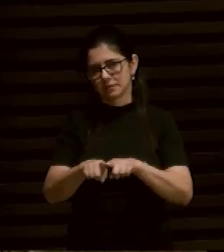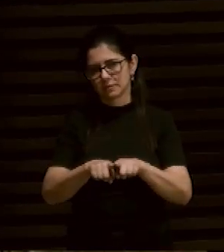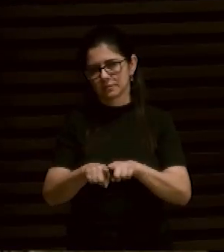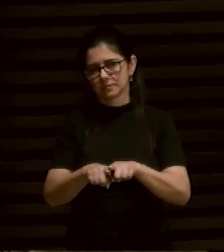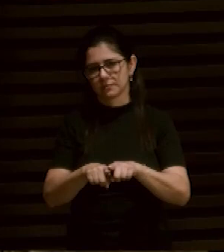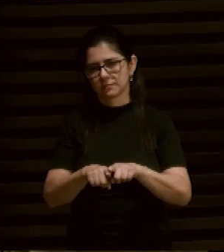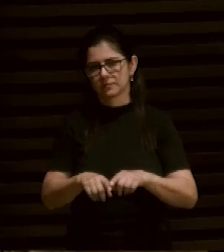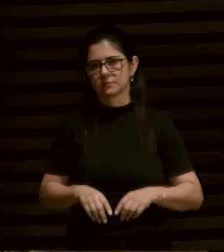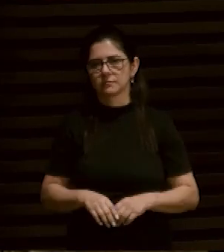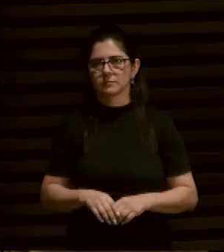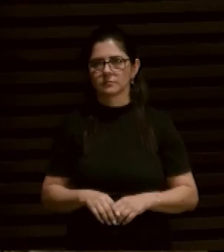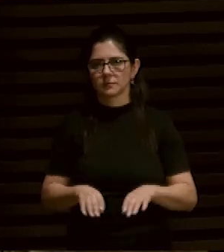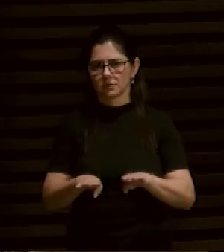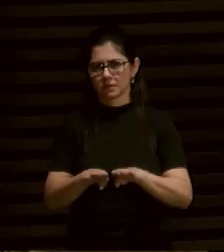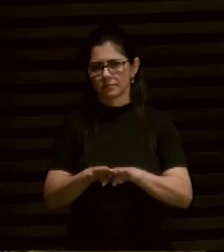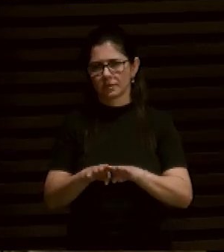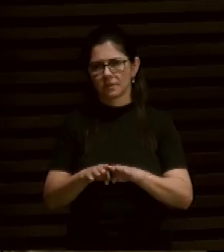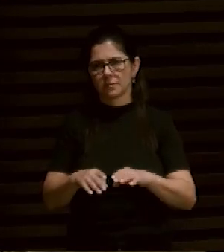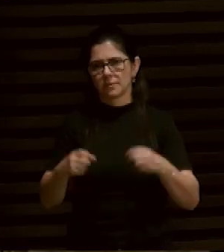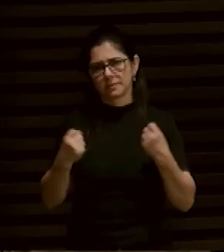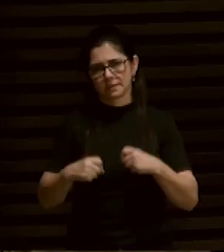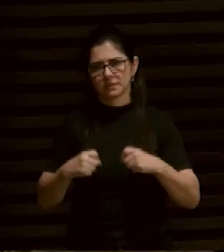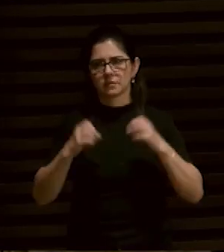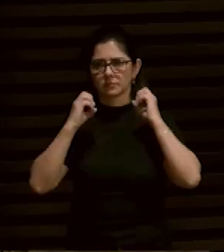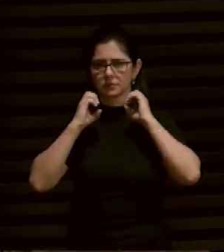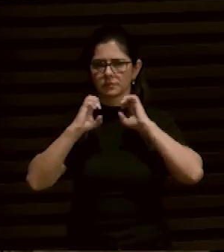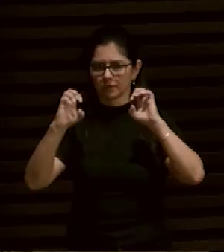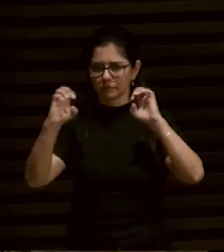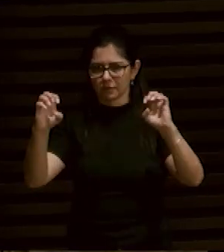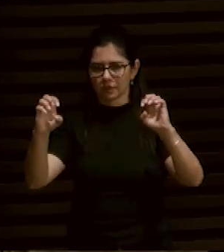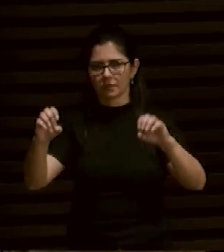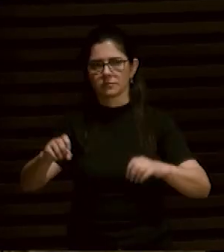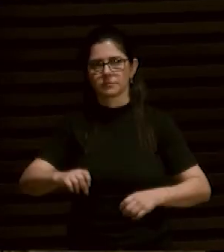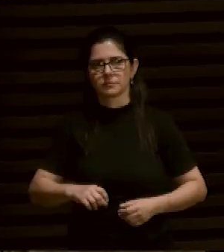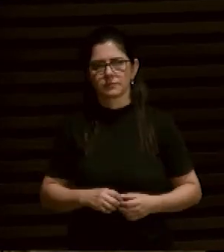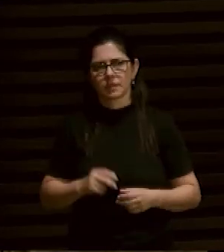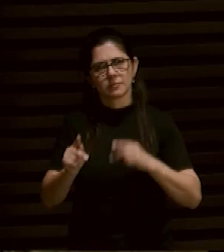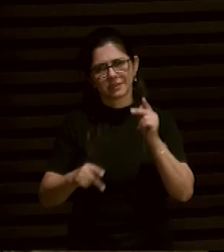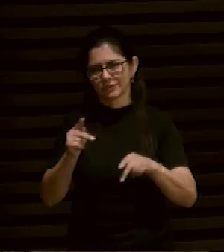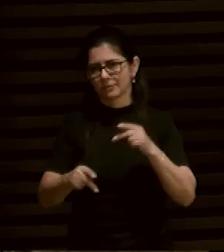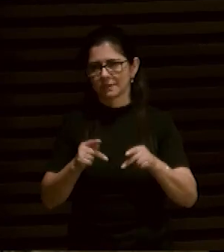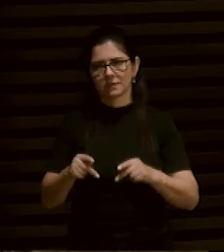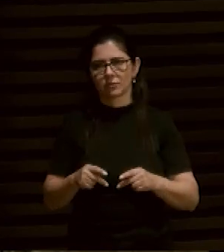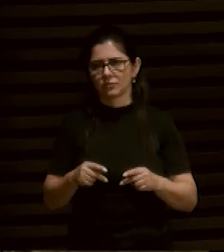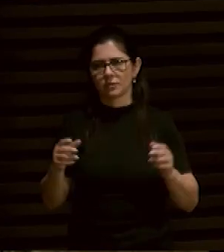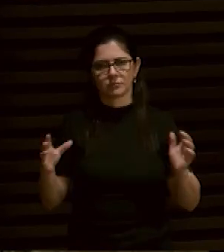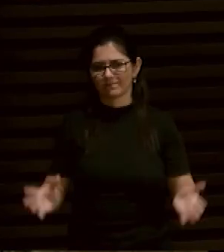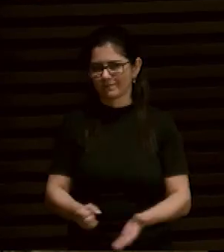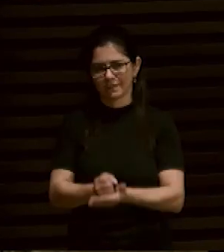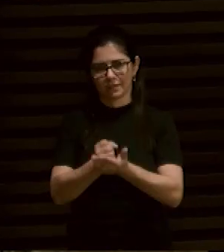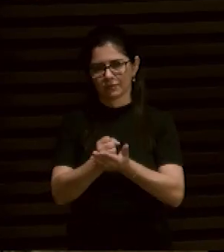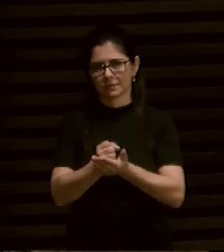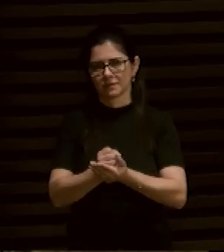Também, irmãos, precisamos pregar o Evangelho a todo tipo de pessoas. Tem muitas pessoas que ainda não foram salvas, que são os eleitos de